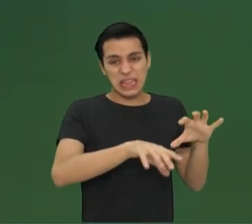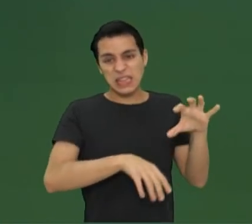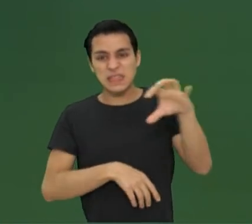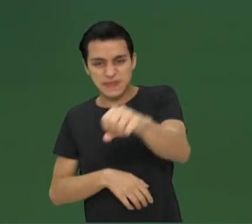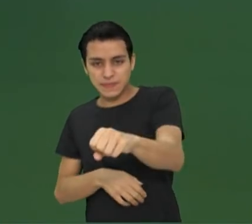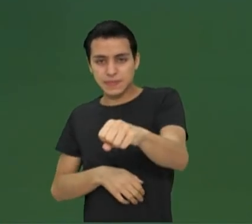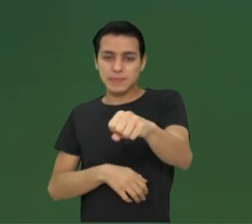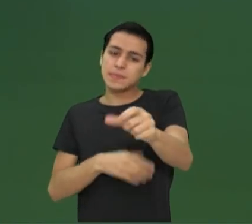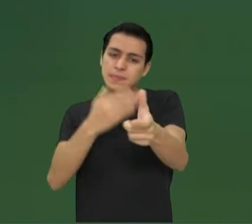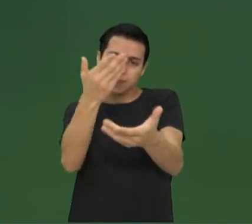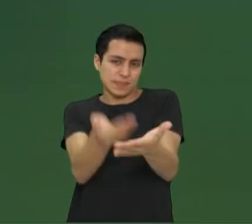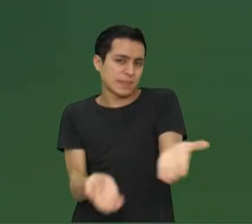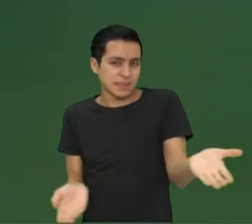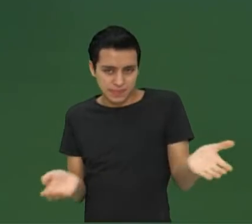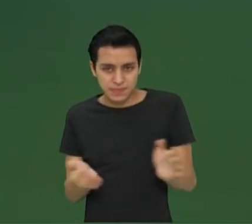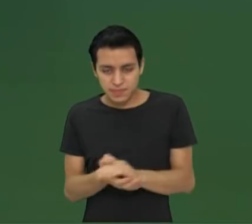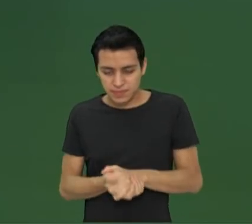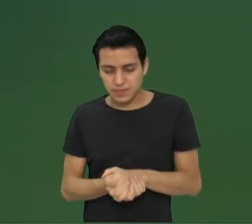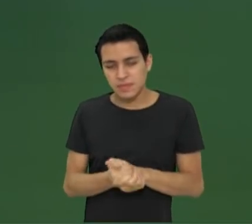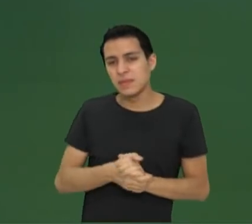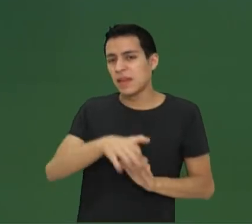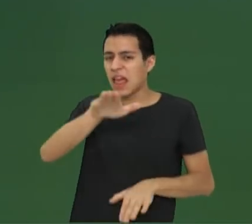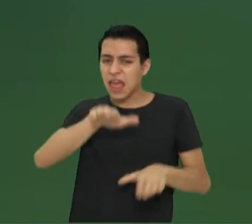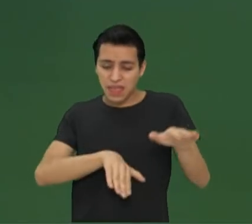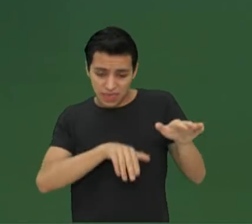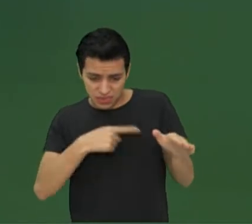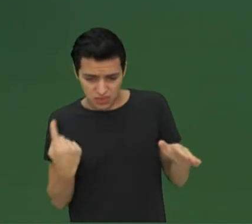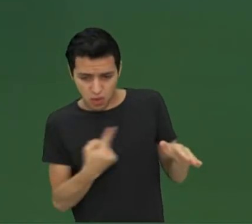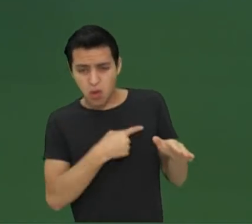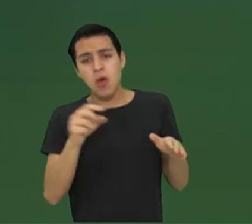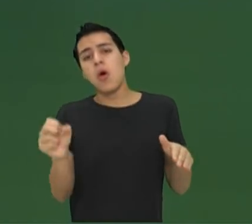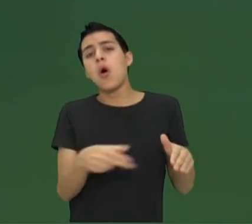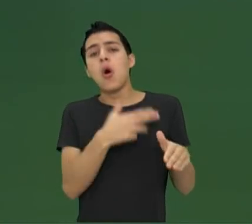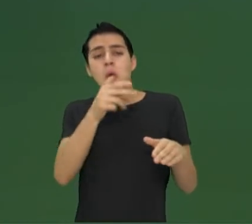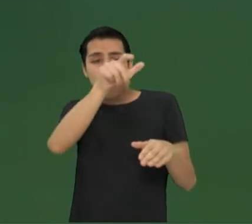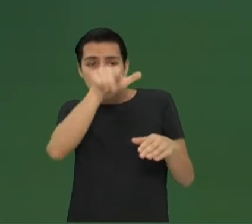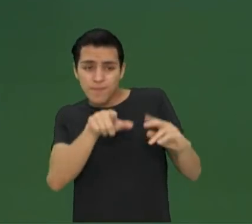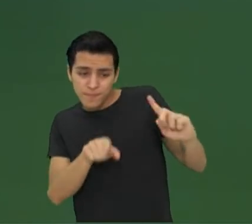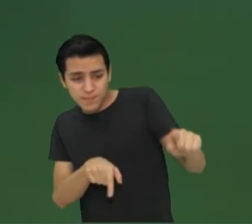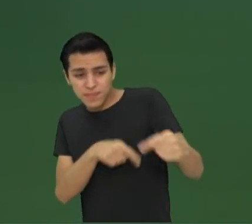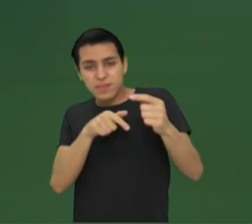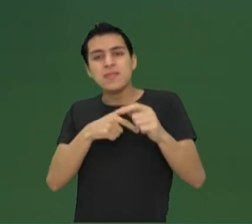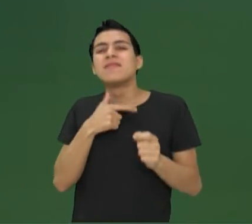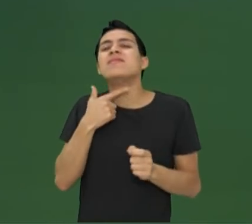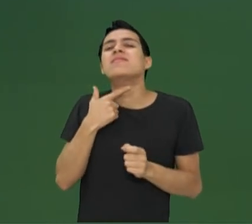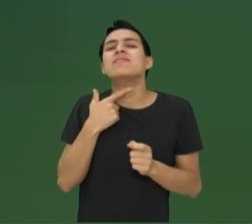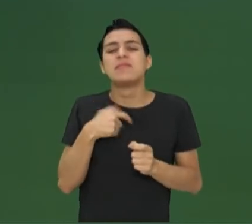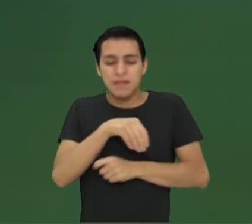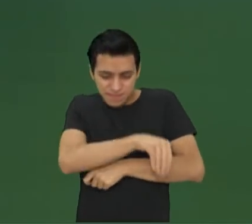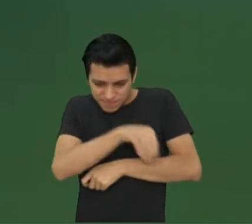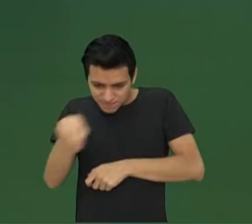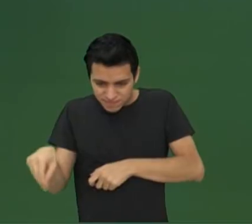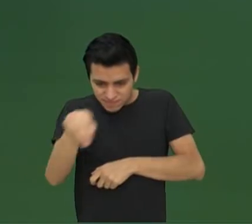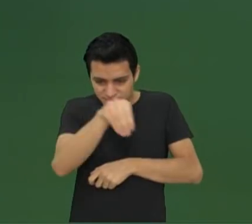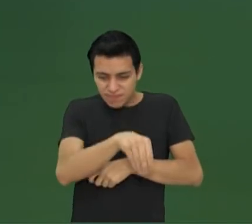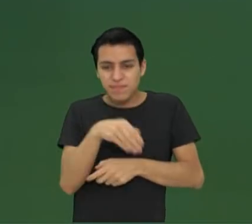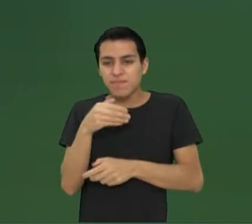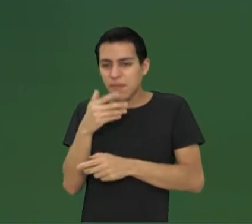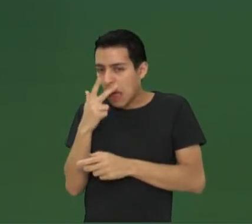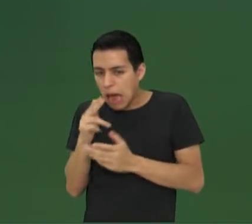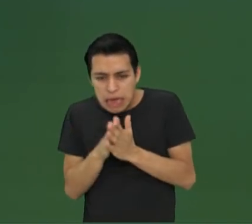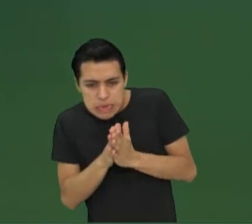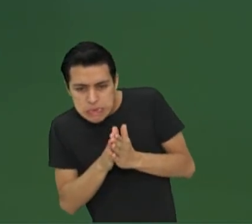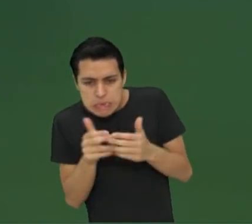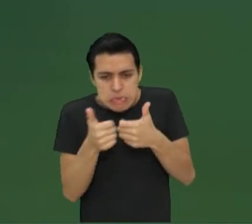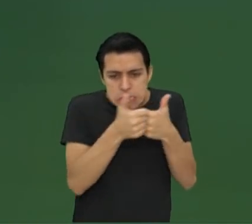às vezes o adversário, ou até a gente mesmo, tem tanta aquela vontade de dar um cheque no rei que você acaba